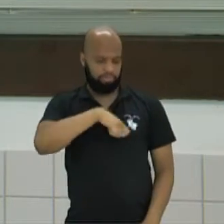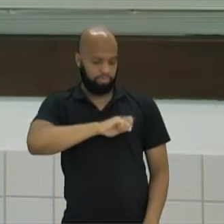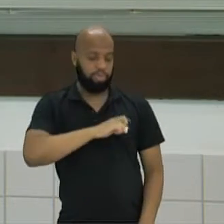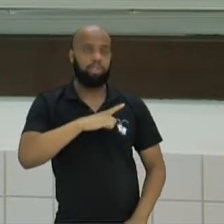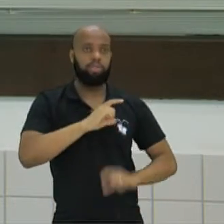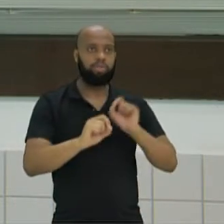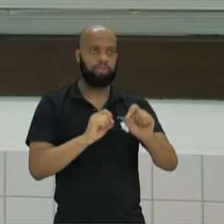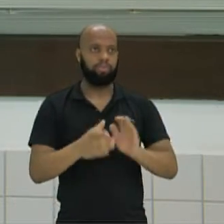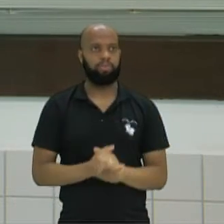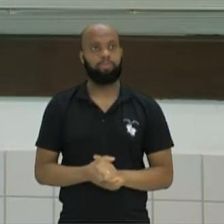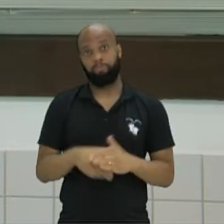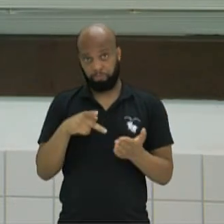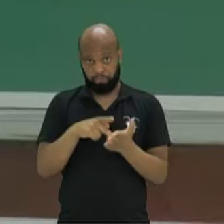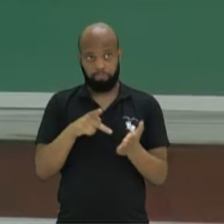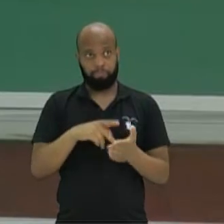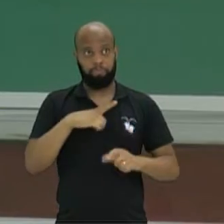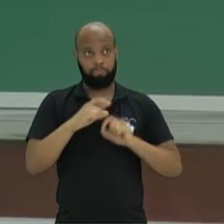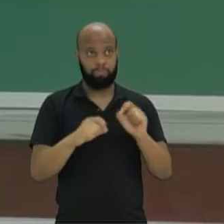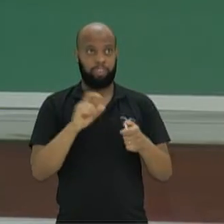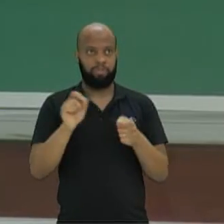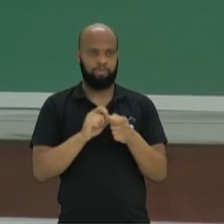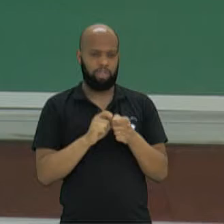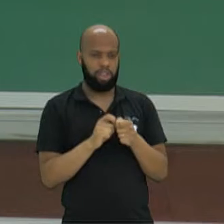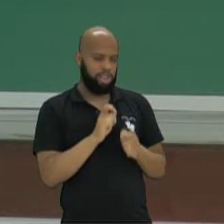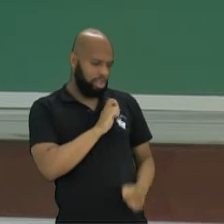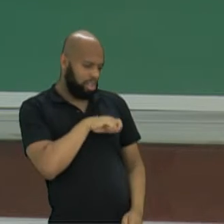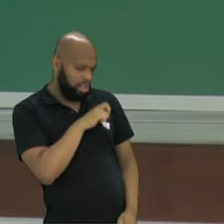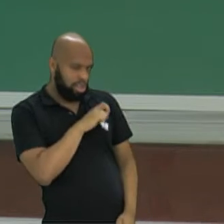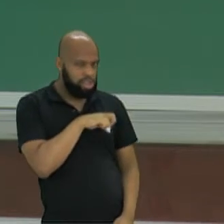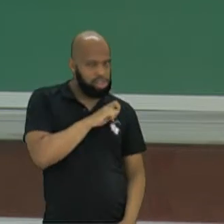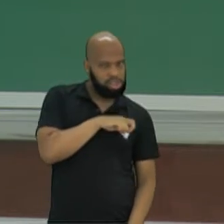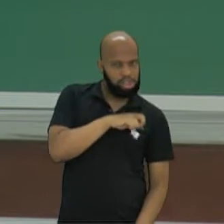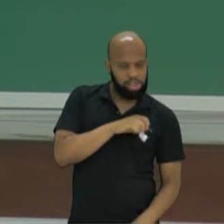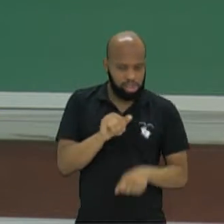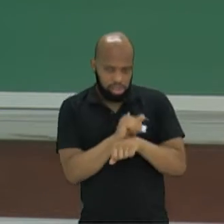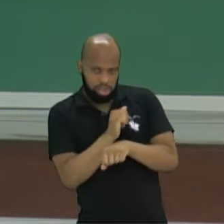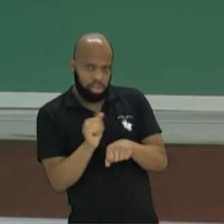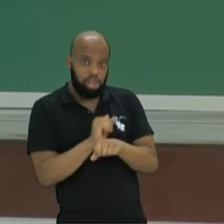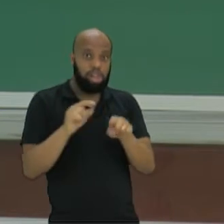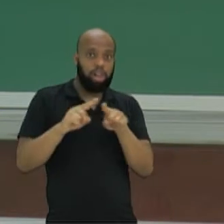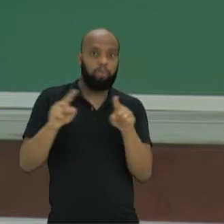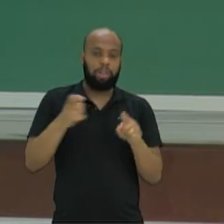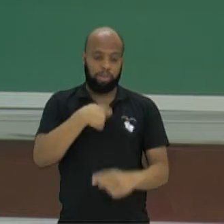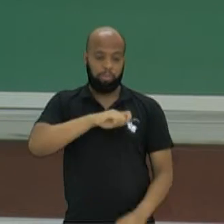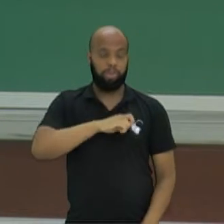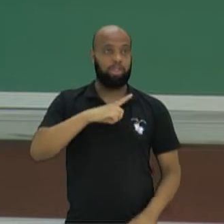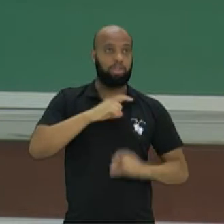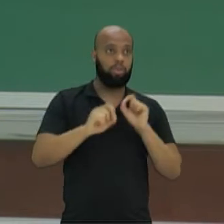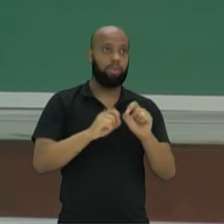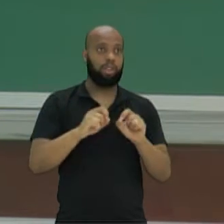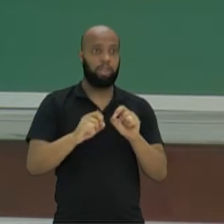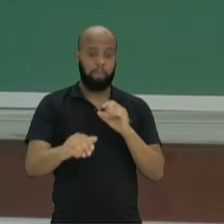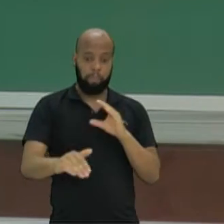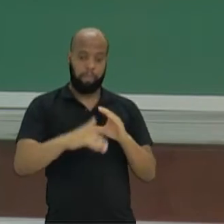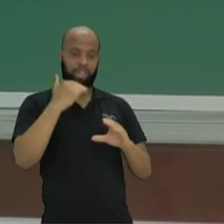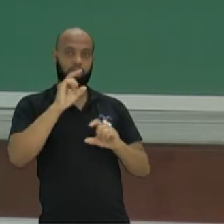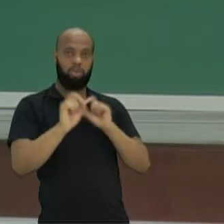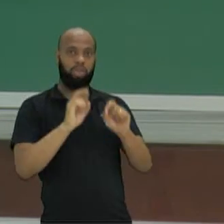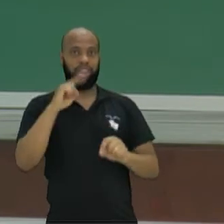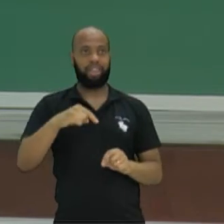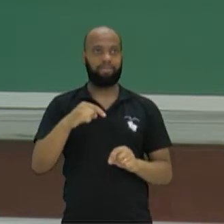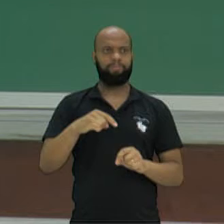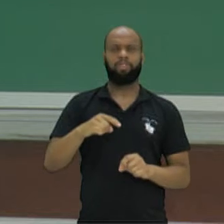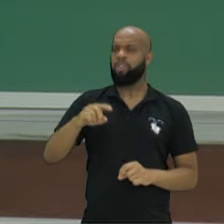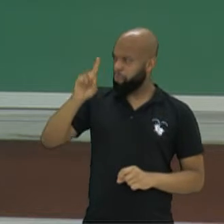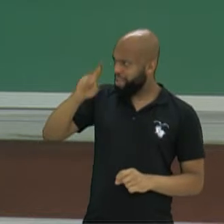vez, a emboscada é luso-brasileira, mas daí os espanhóis mandam uma força poderosa. Enviaram 52 navios, mais de